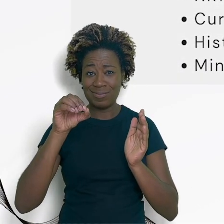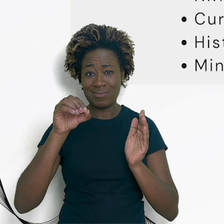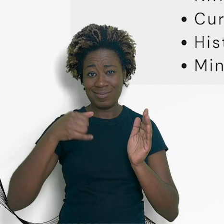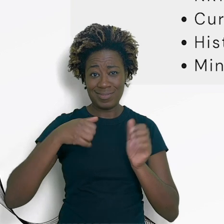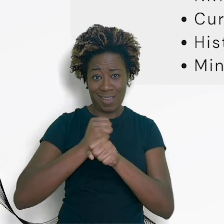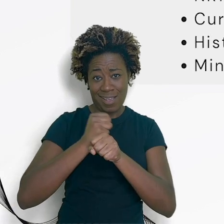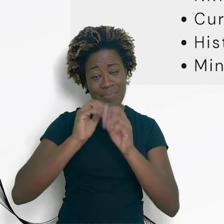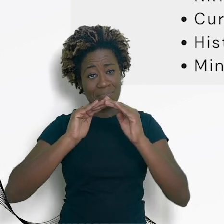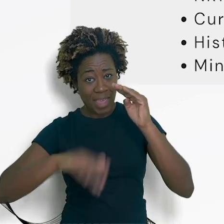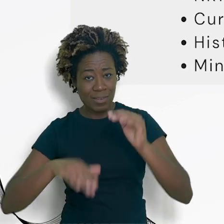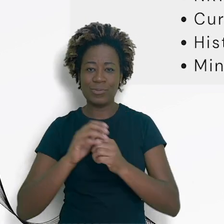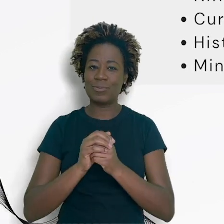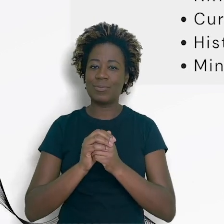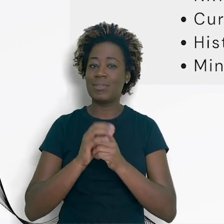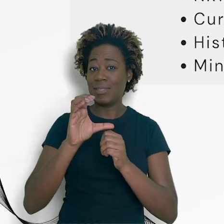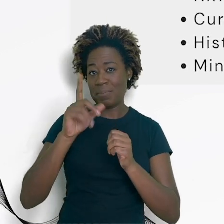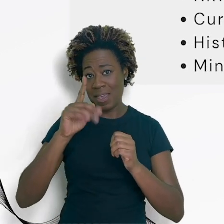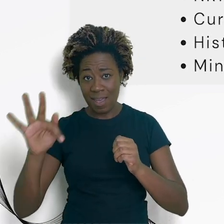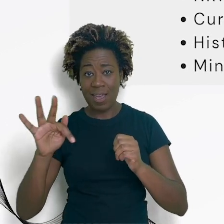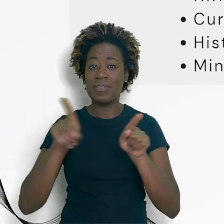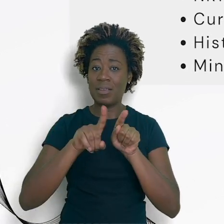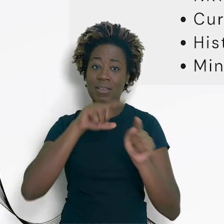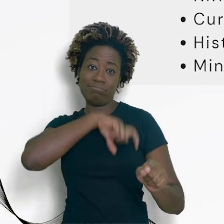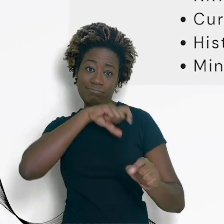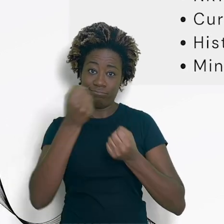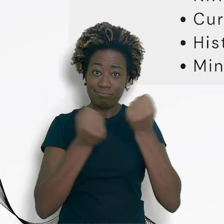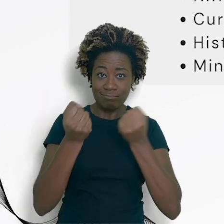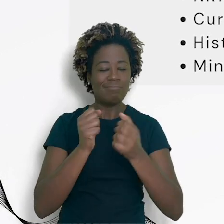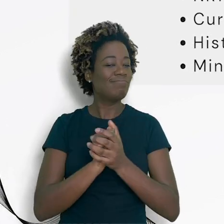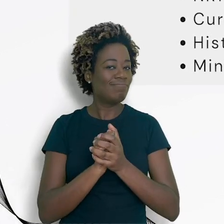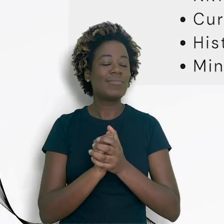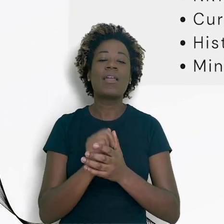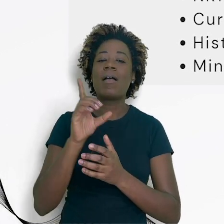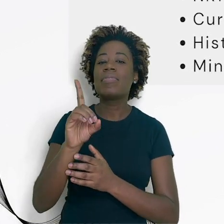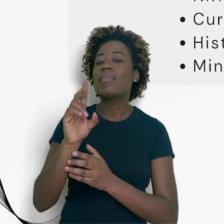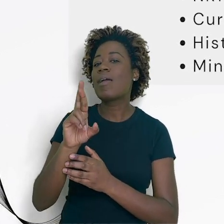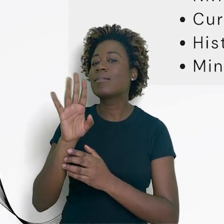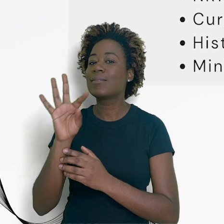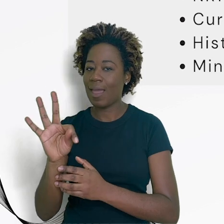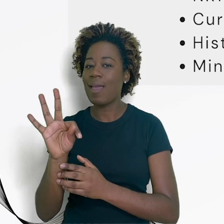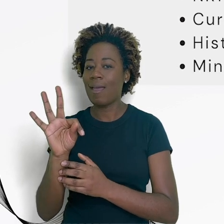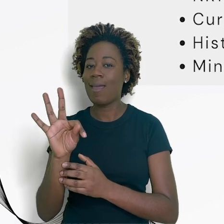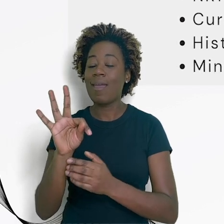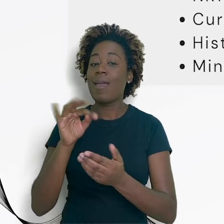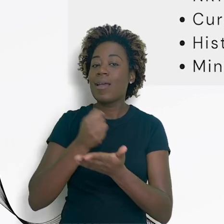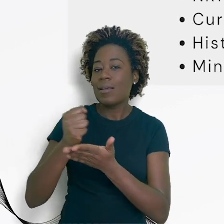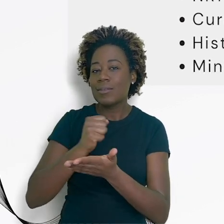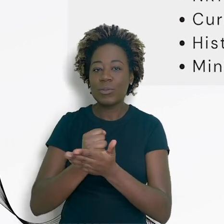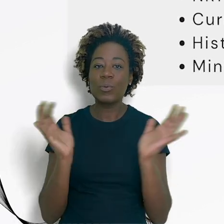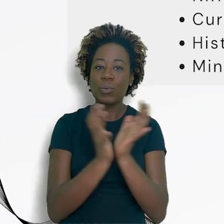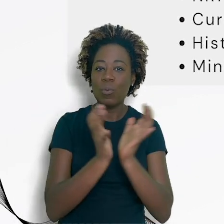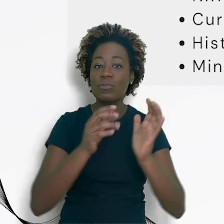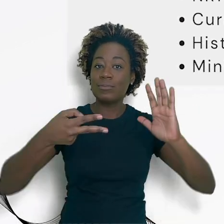anos. CPF e CNH sempre dentro da validade. DRT, que é seu registro profissional, emitida pela SATED.